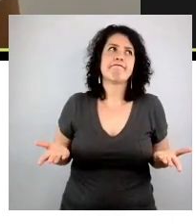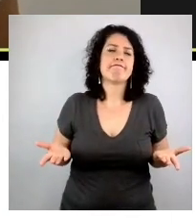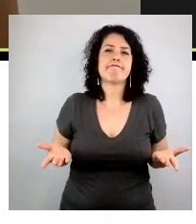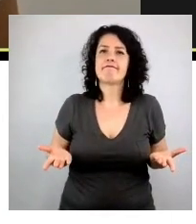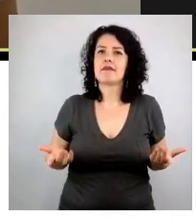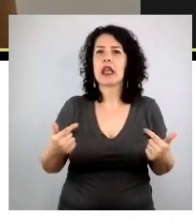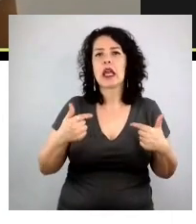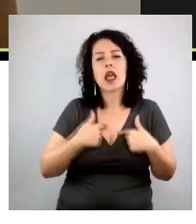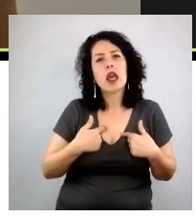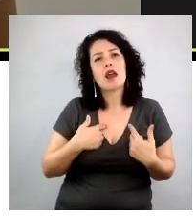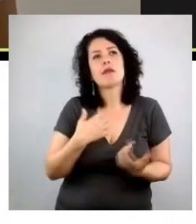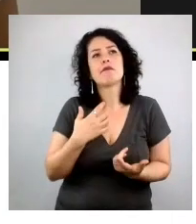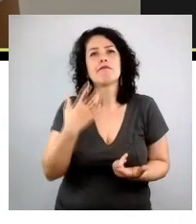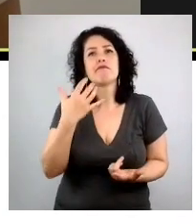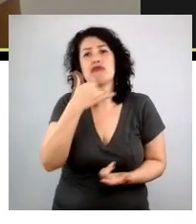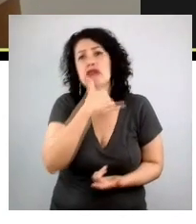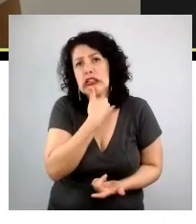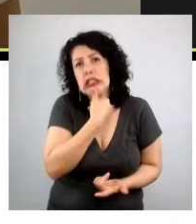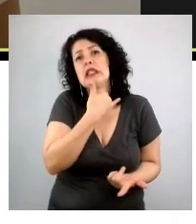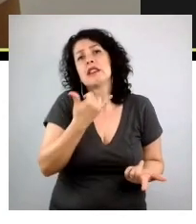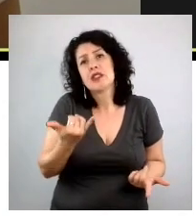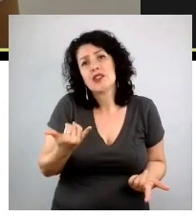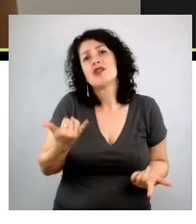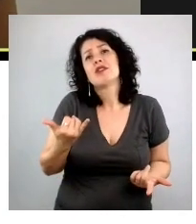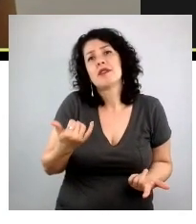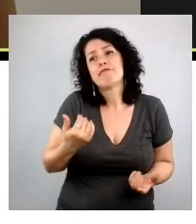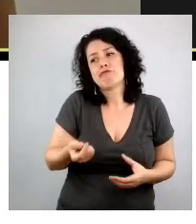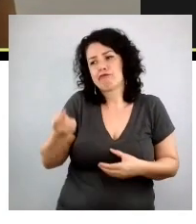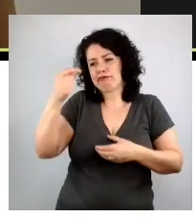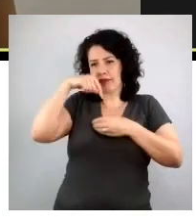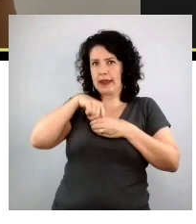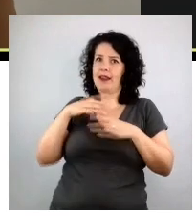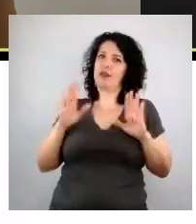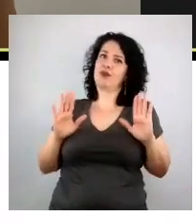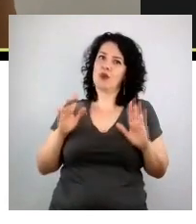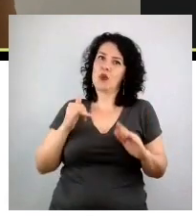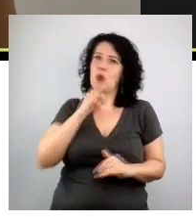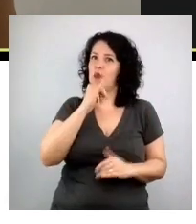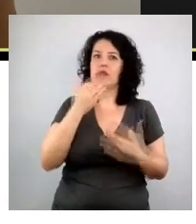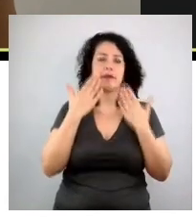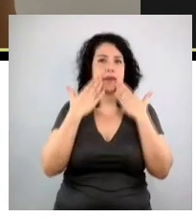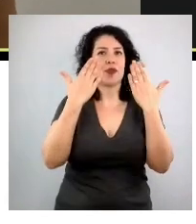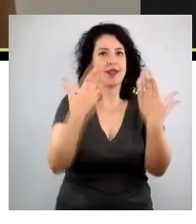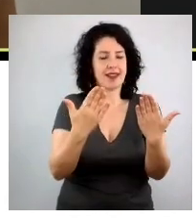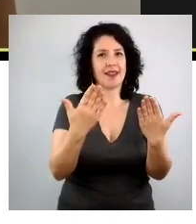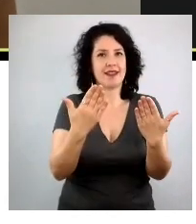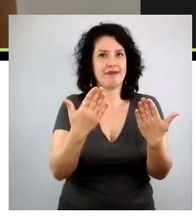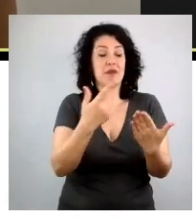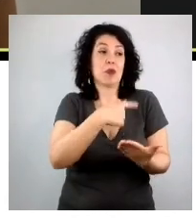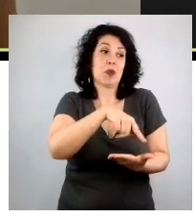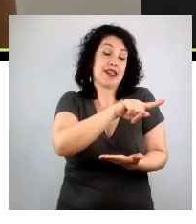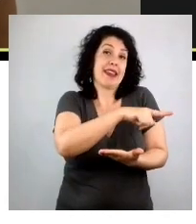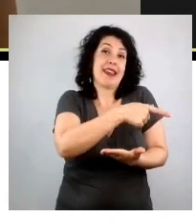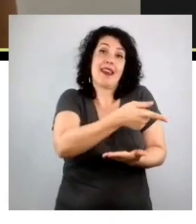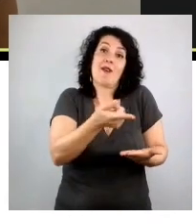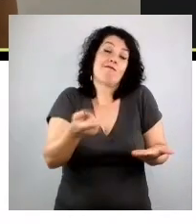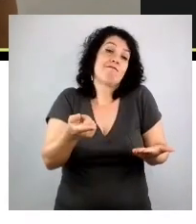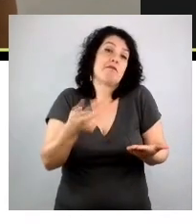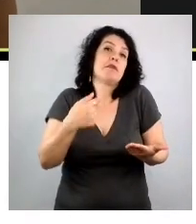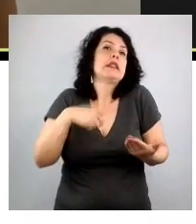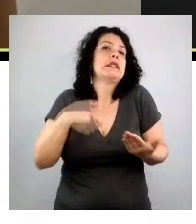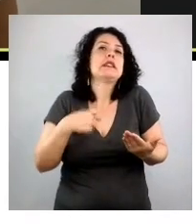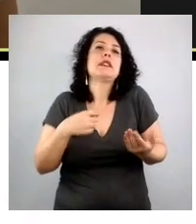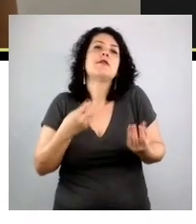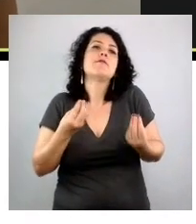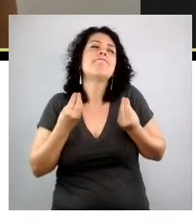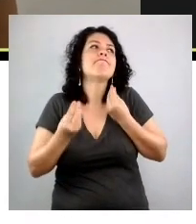pessoas que eu fiquei chateada com a conclusão delas. Porque também é uma ofensa. Eu preciso muito me policiar e me